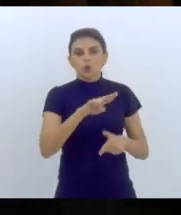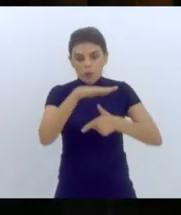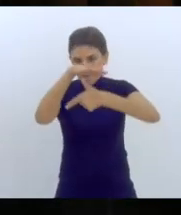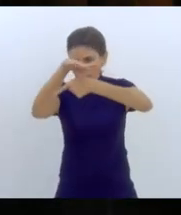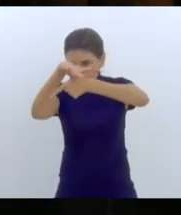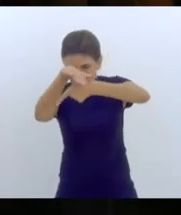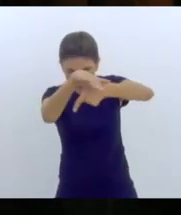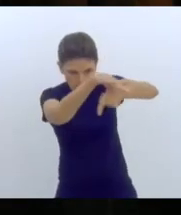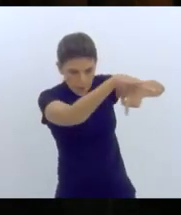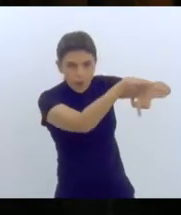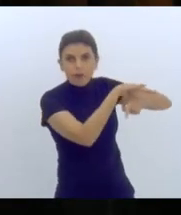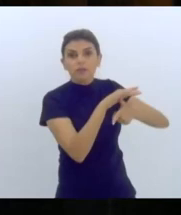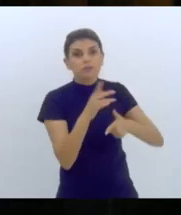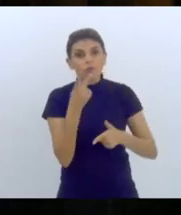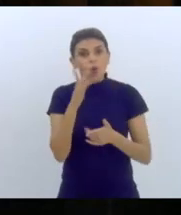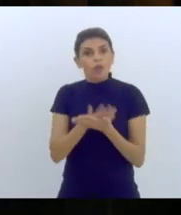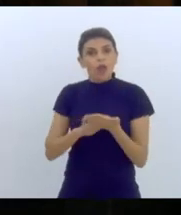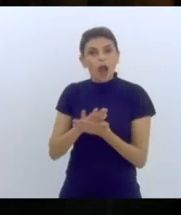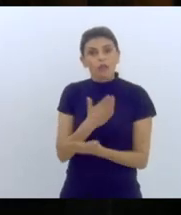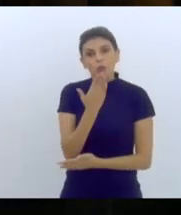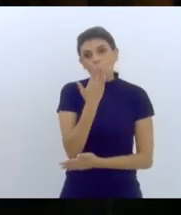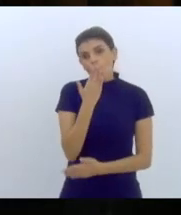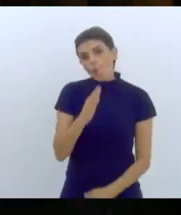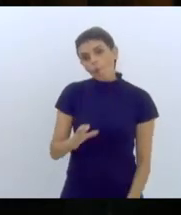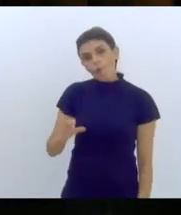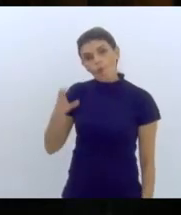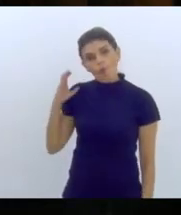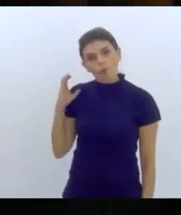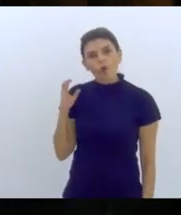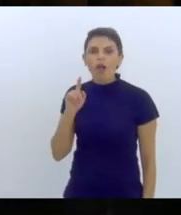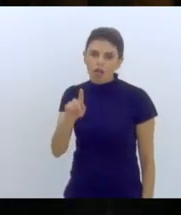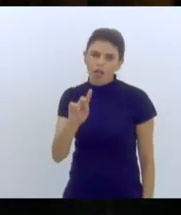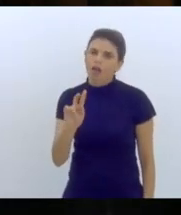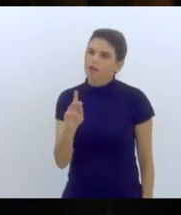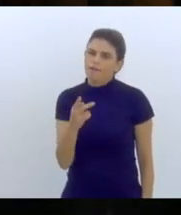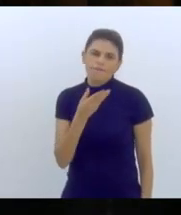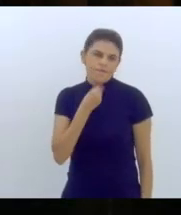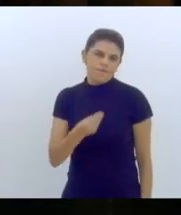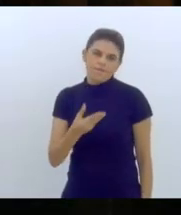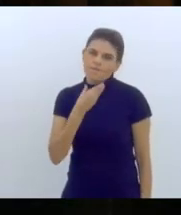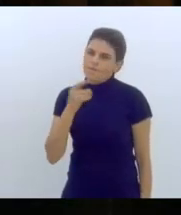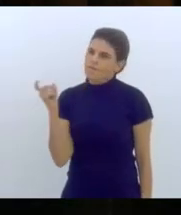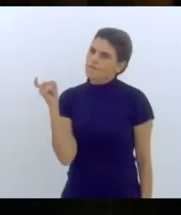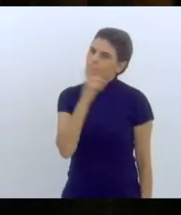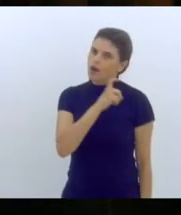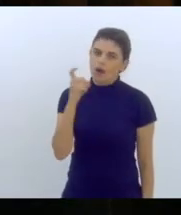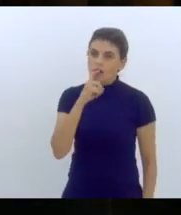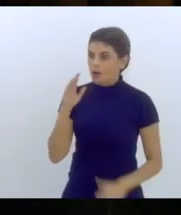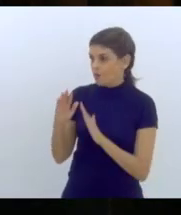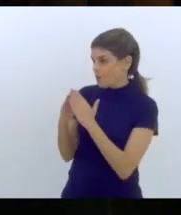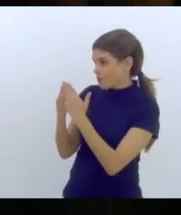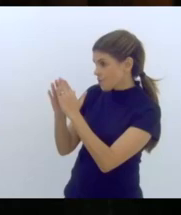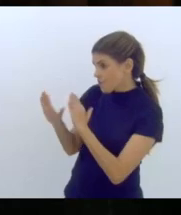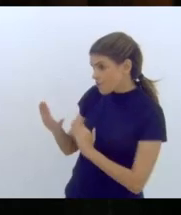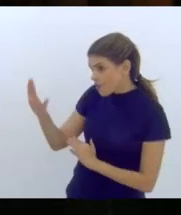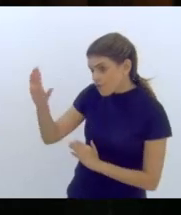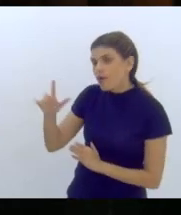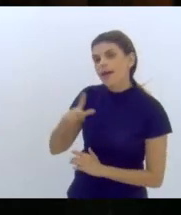como plataforma de tiros? Bom, é muita hipocrisia. Mas a favela